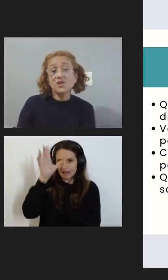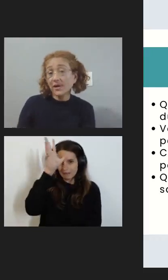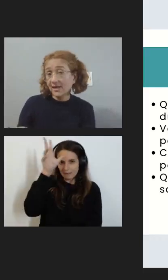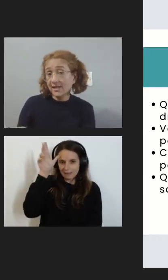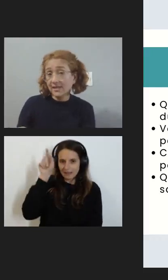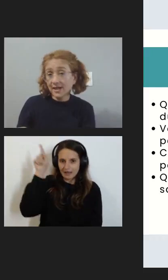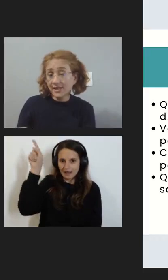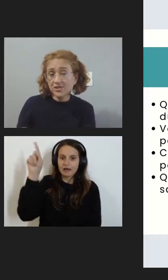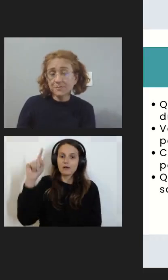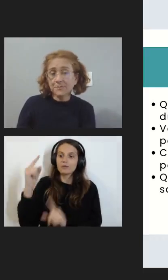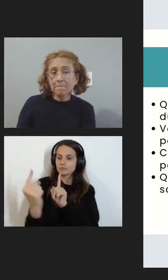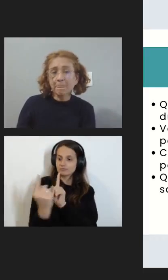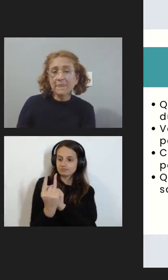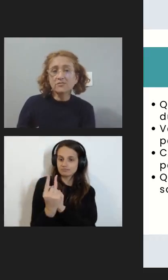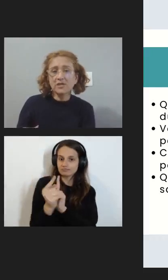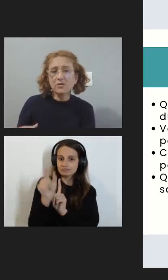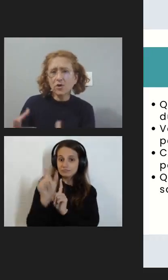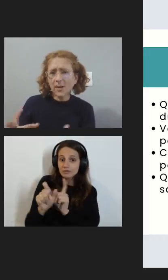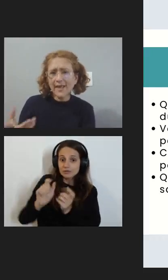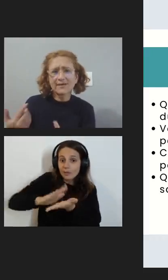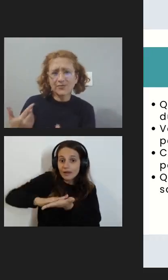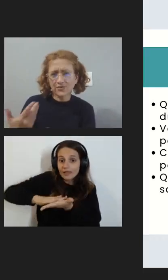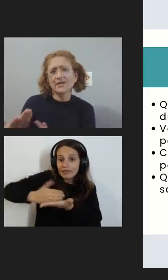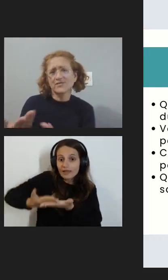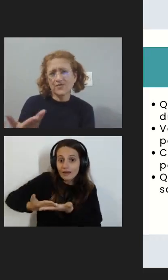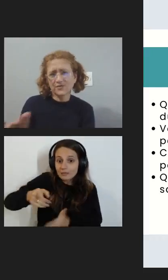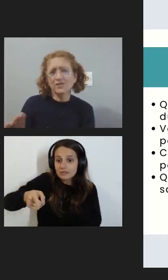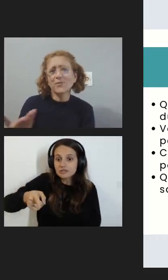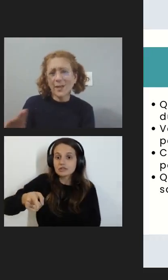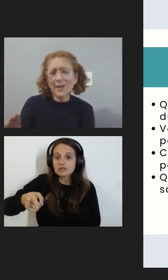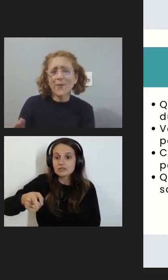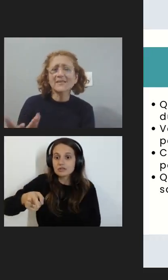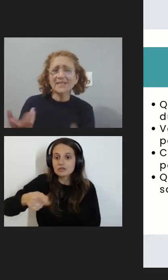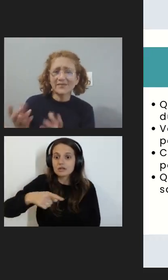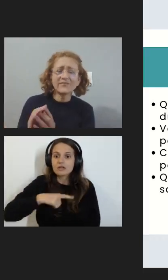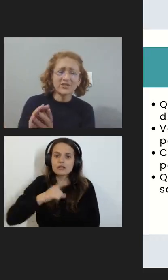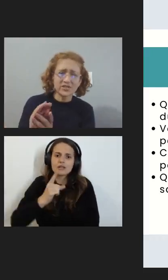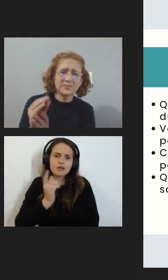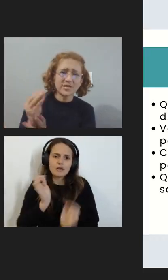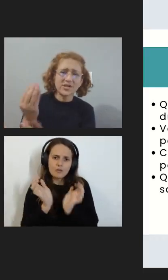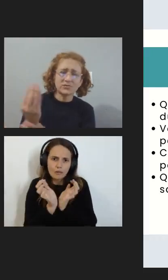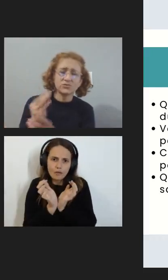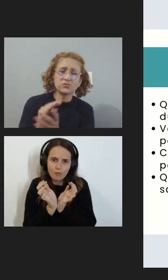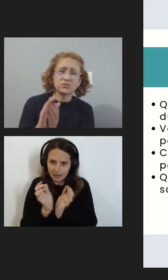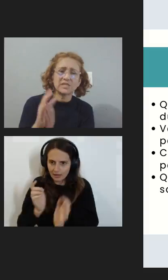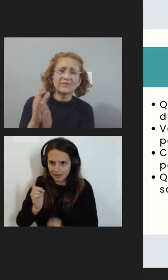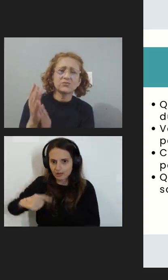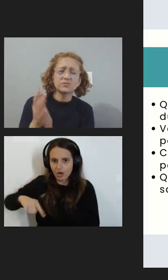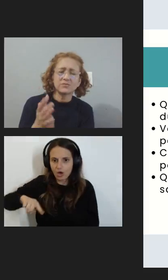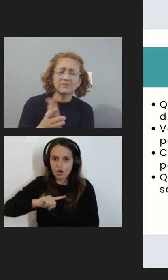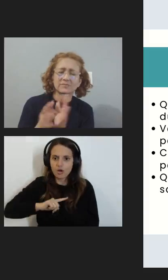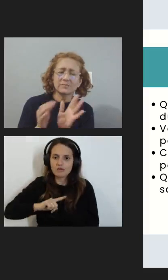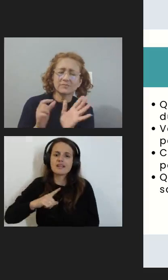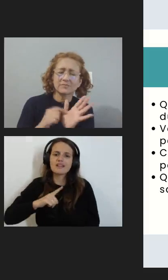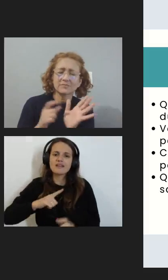é uma realidade. Eu tenho uma colega, tem uma colega nossa que estava afastada pela questão estava